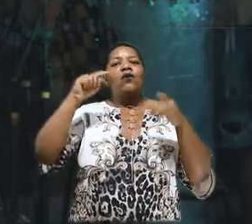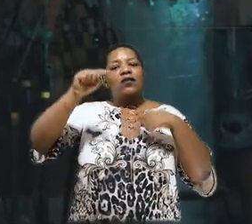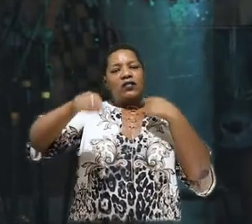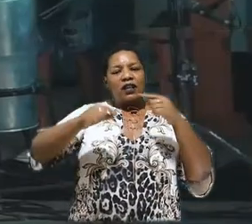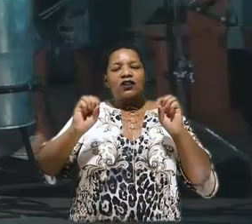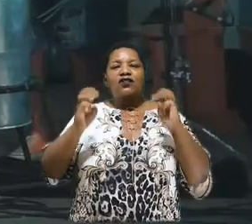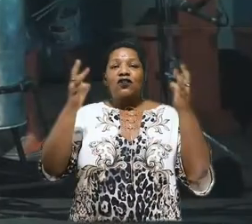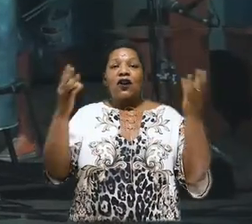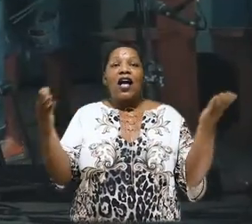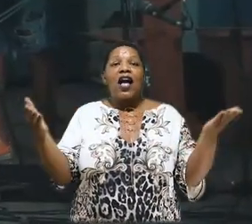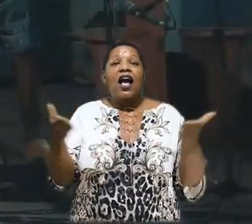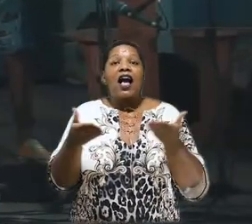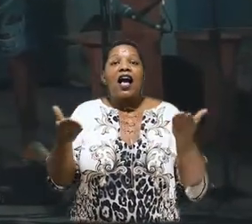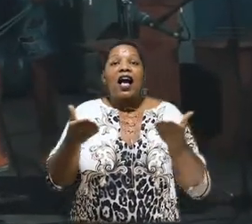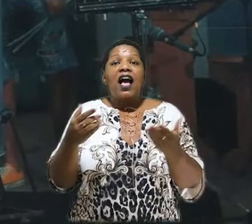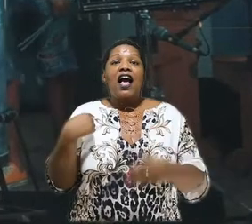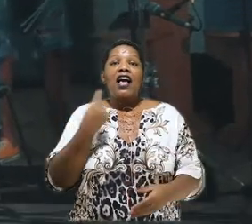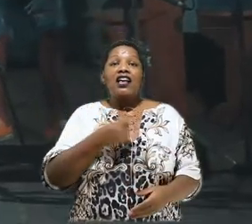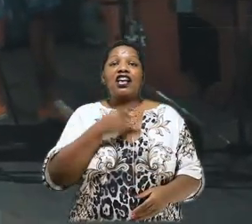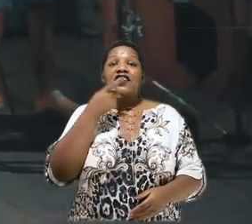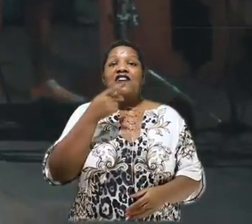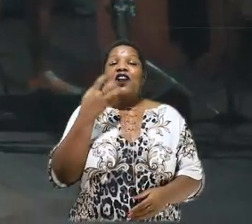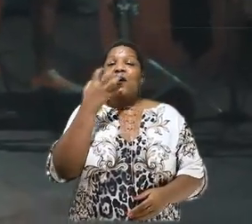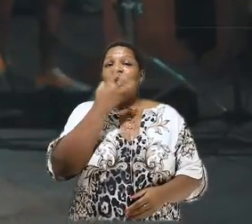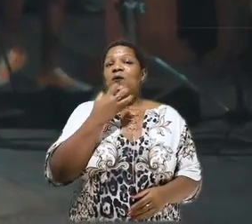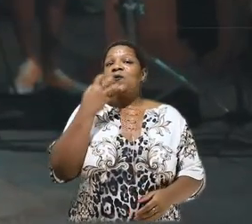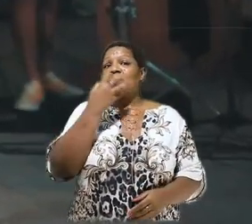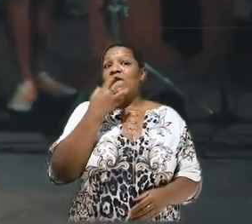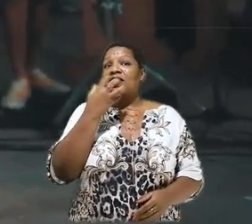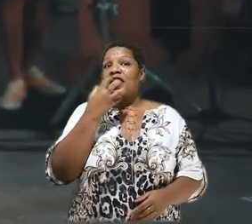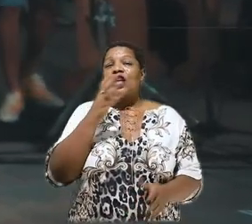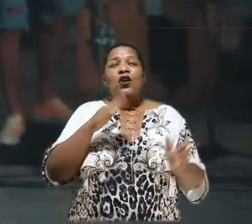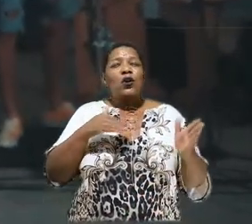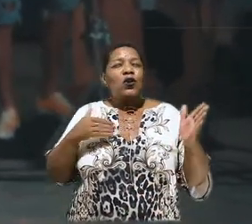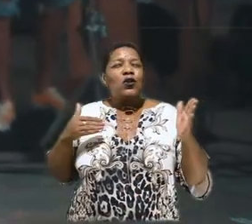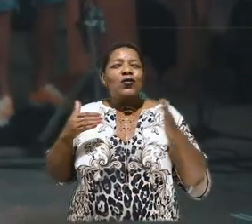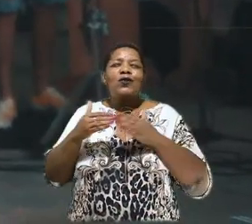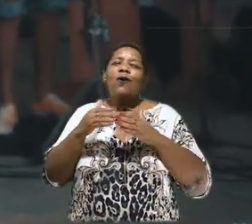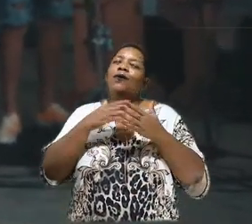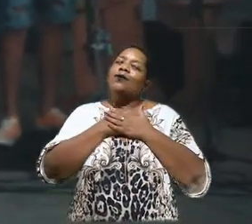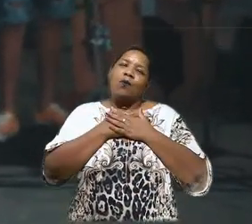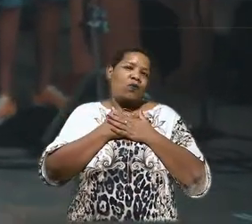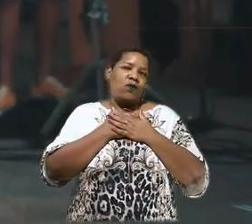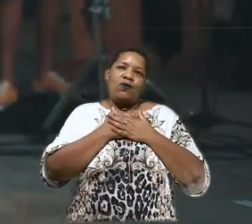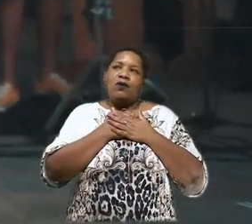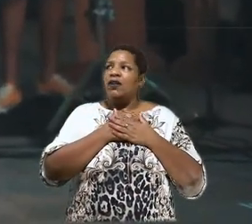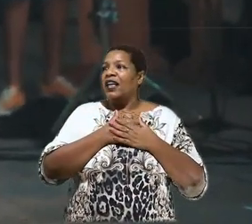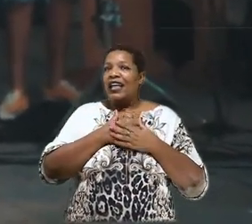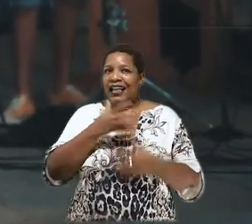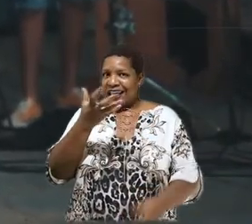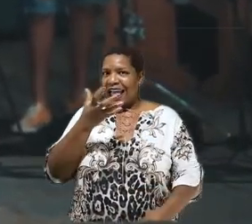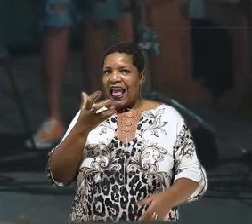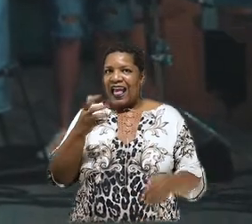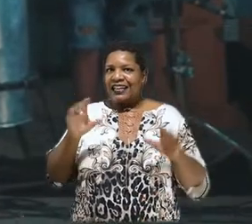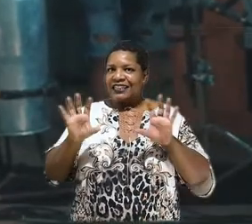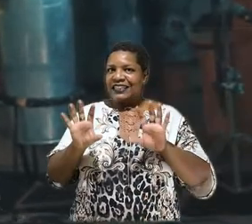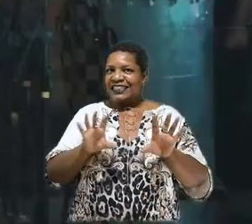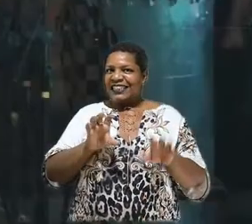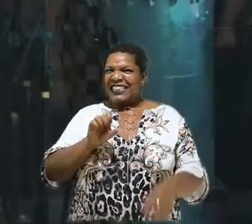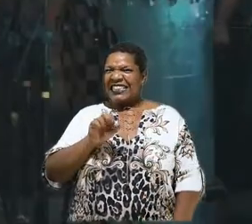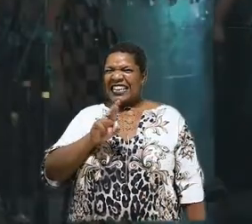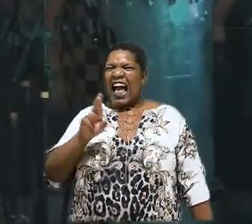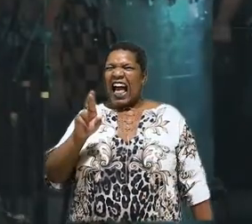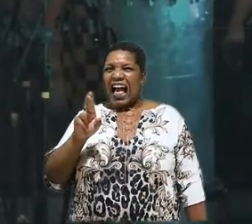e agora a gente vai pra todo mundo gosta tem alguém aí